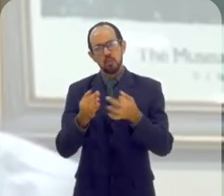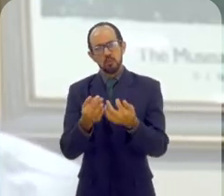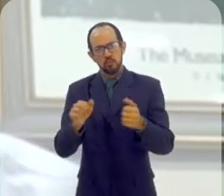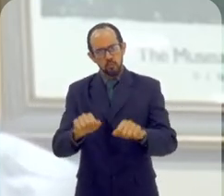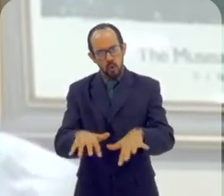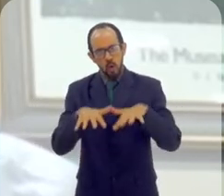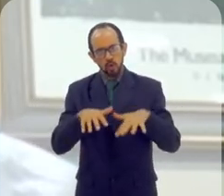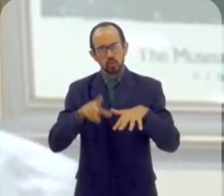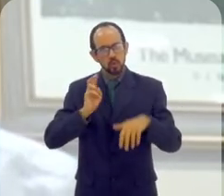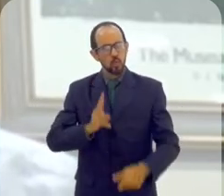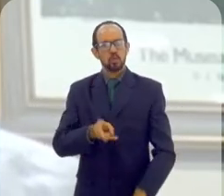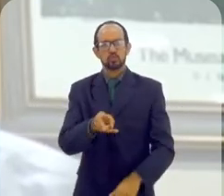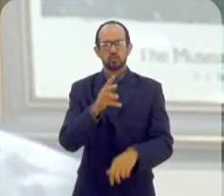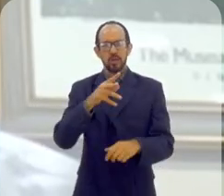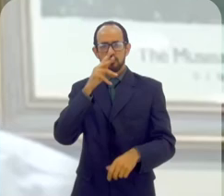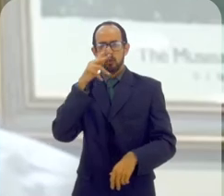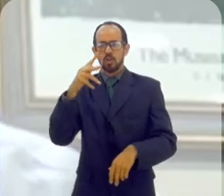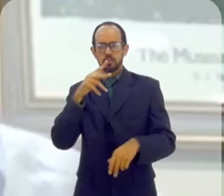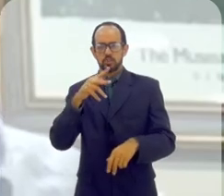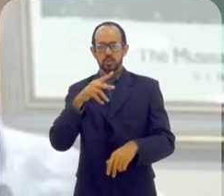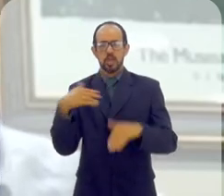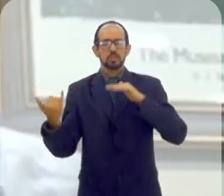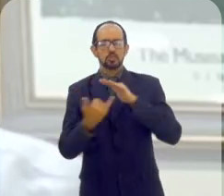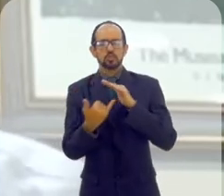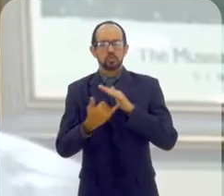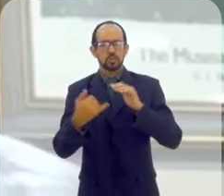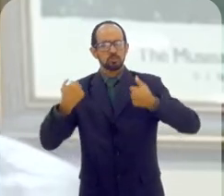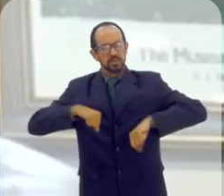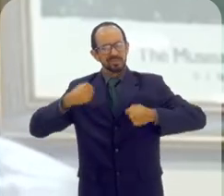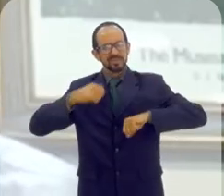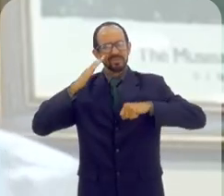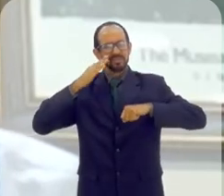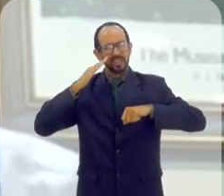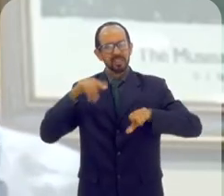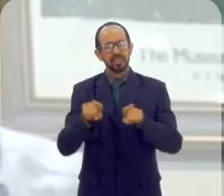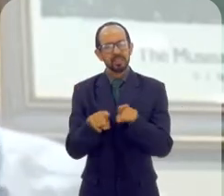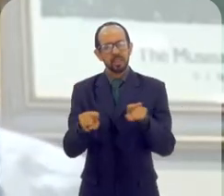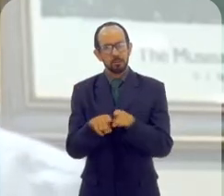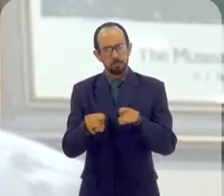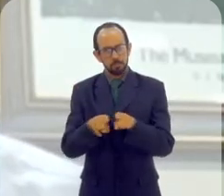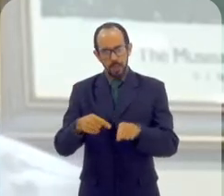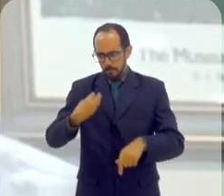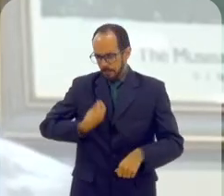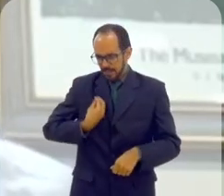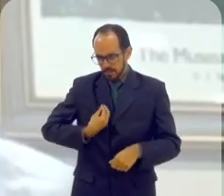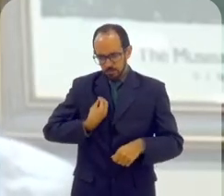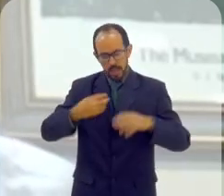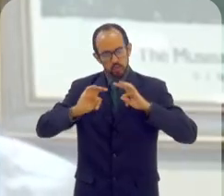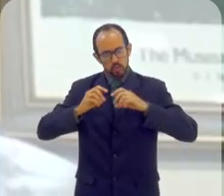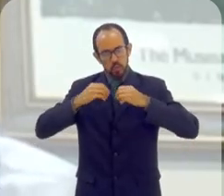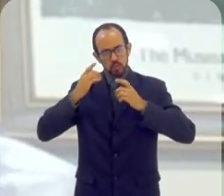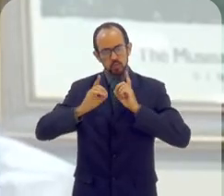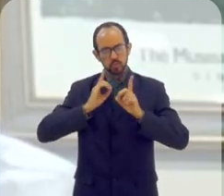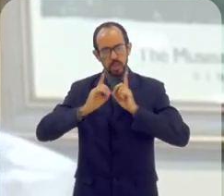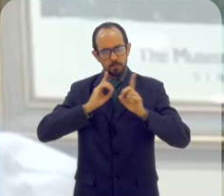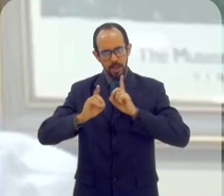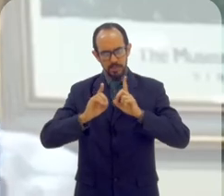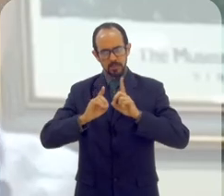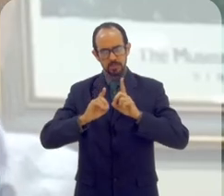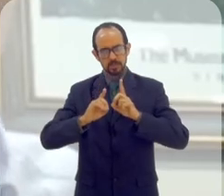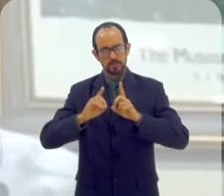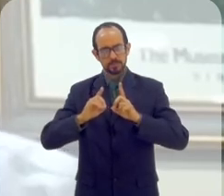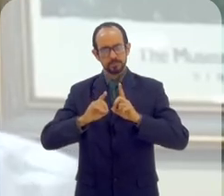manter o fórum e da força ao fora de movimento as entidades precisam entender a importância do fórum está presente nos debates